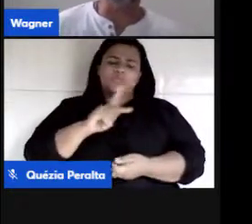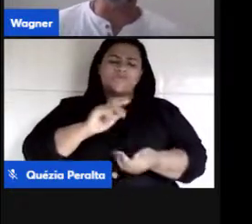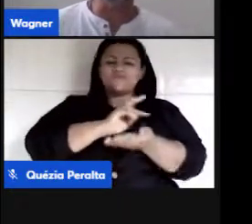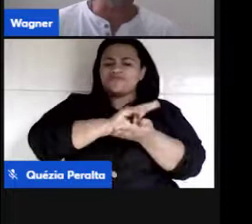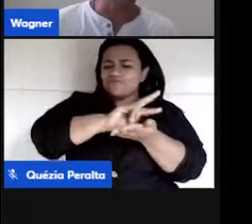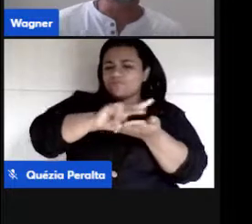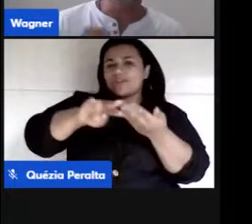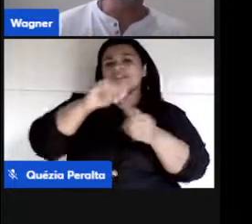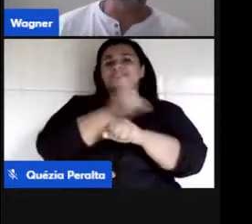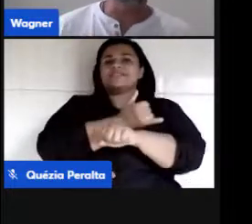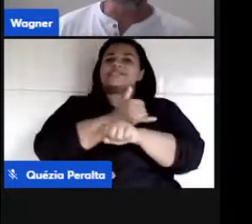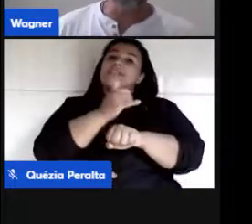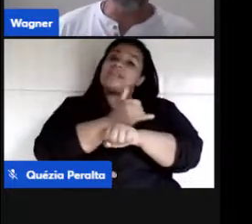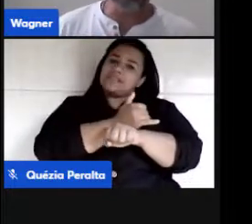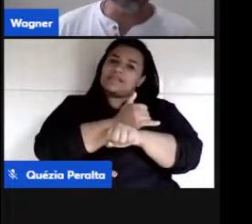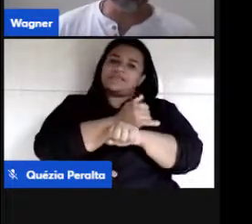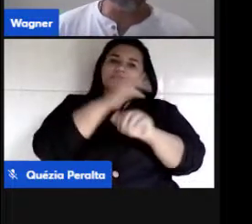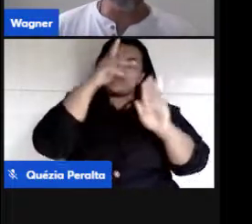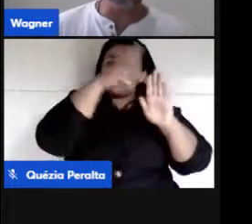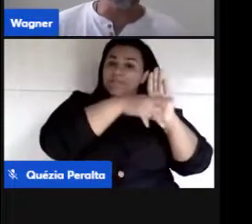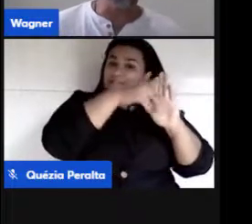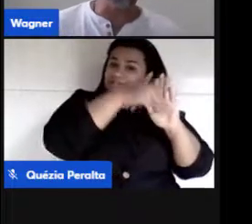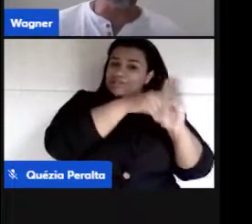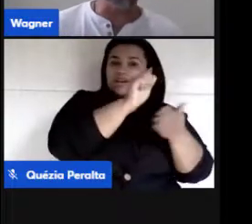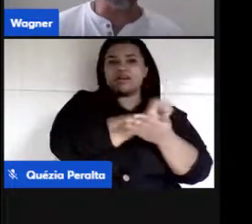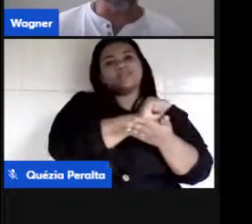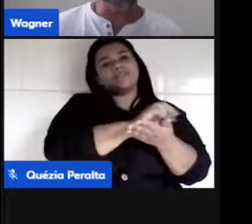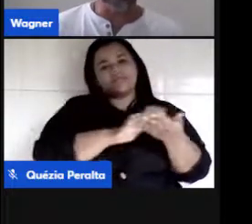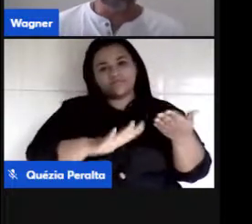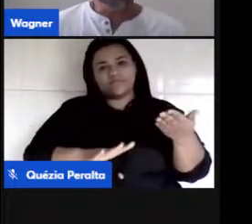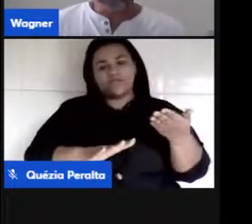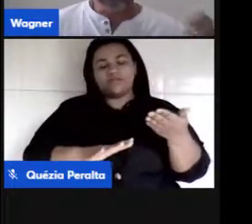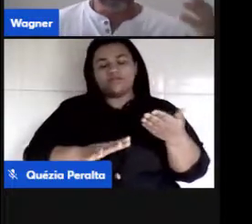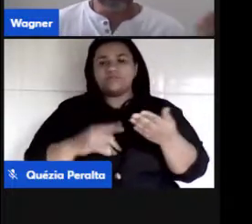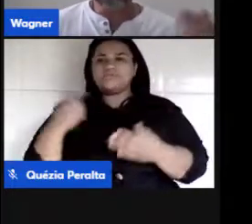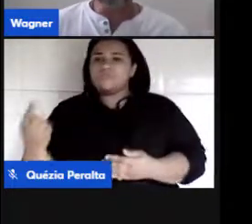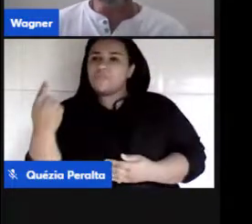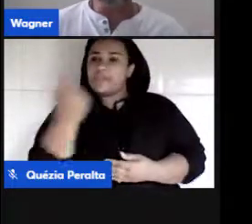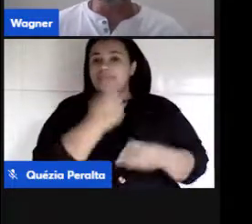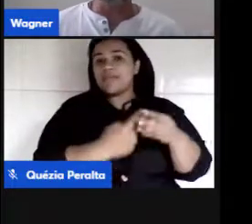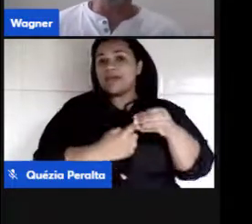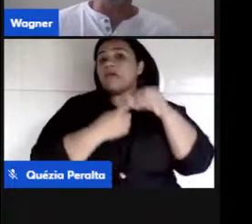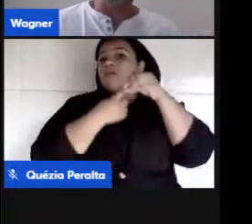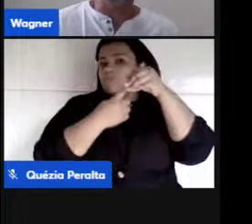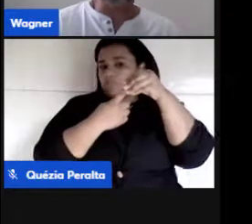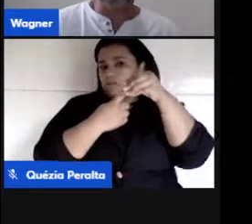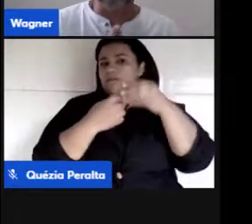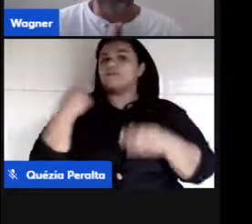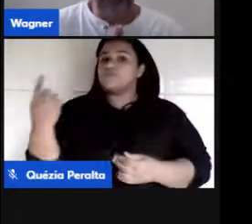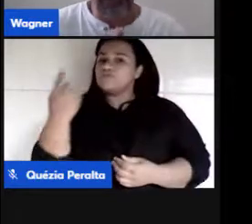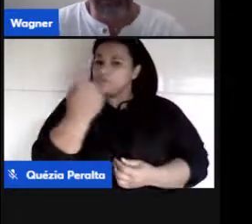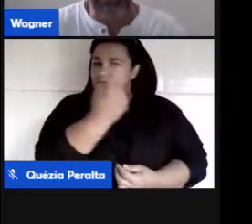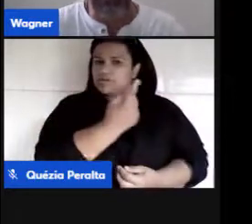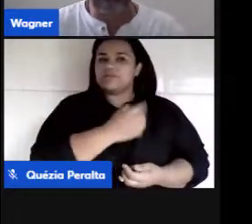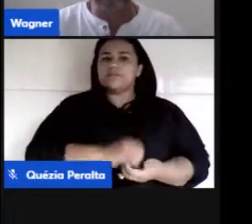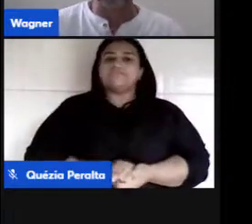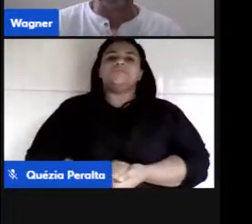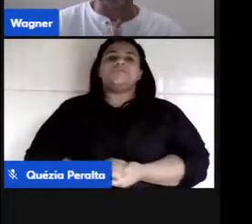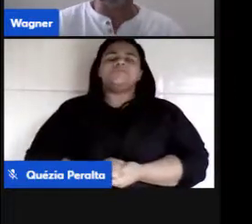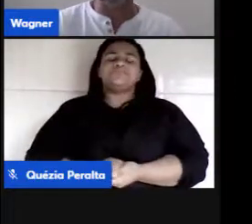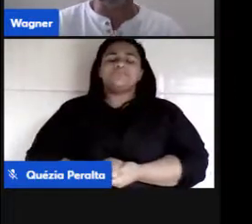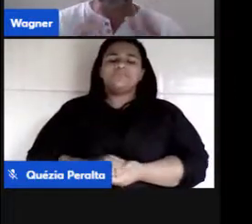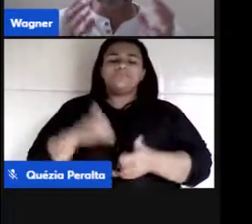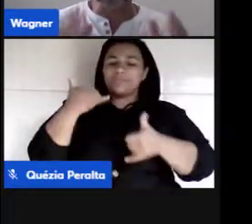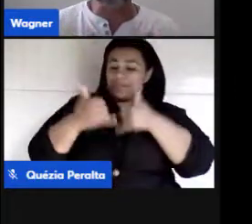para planejar as atividades de maneira individualizada. Jogos e brincadeiras, esportes, né, a própria